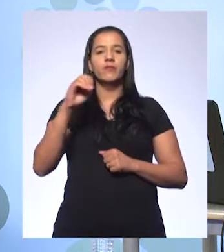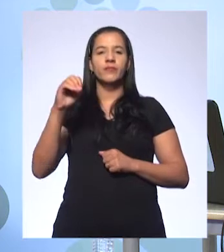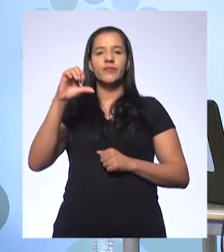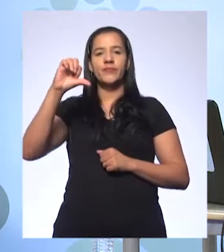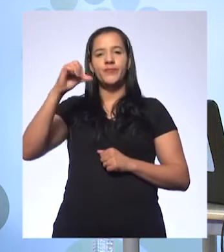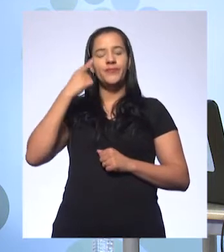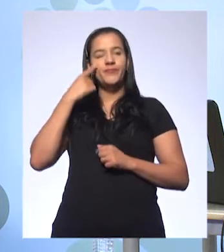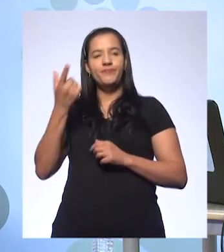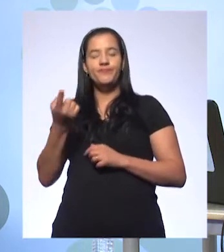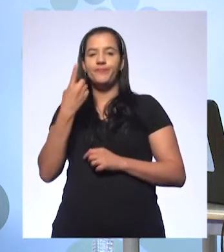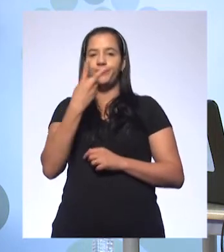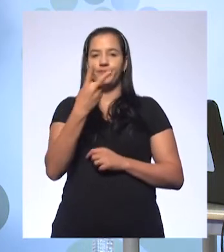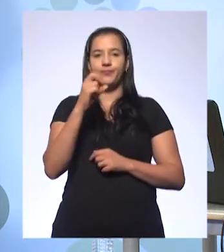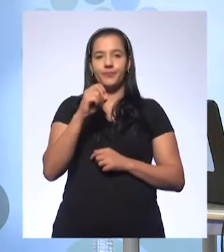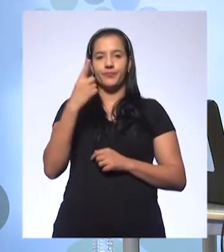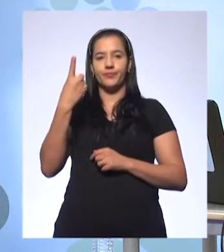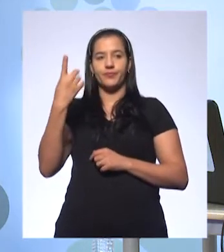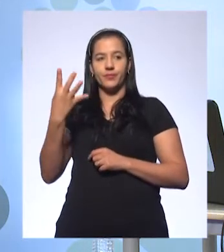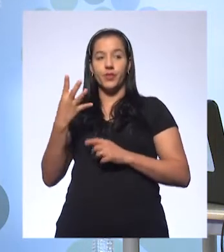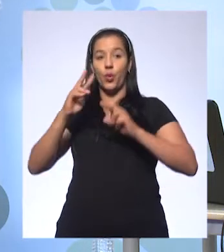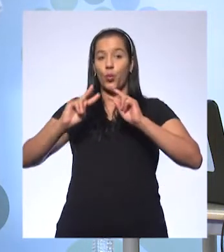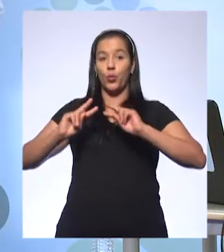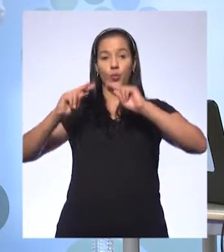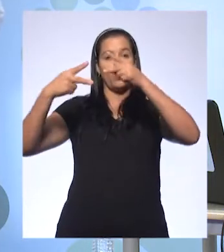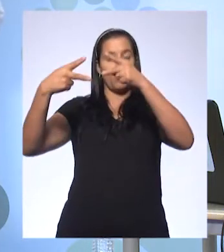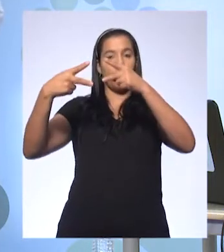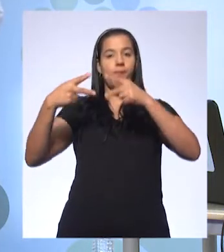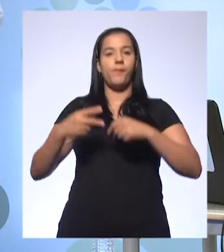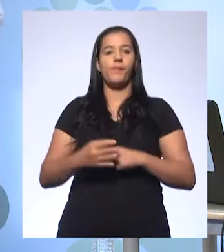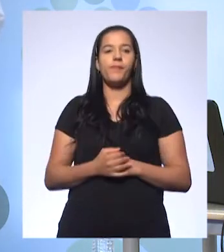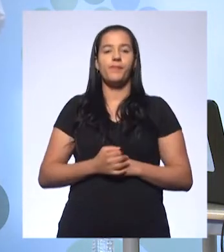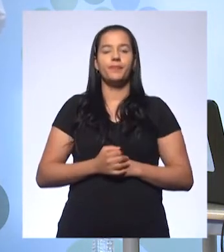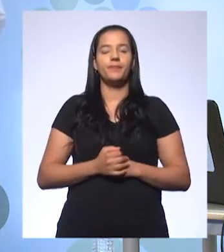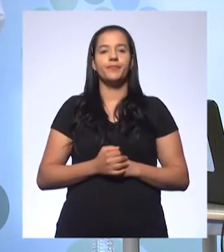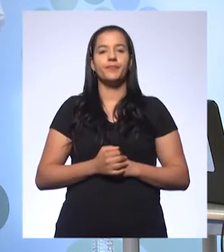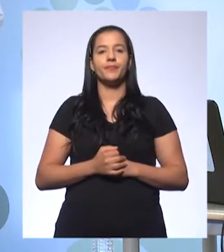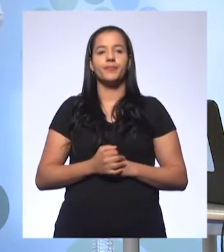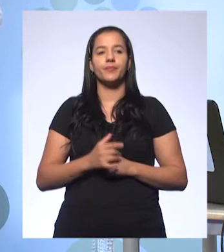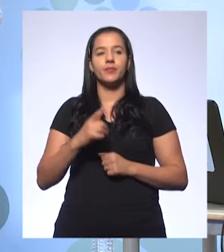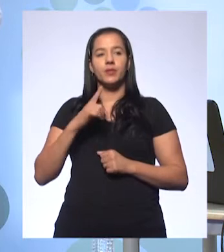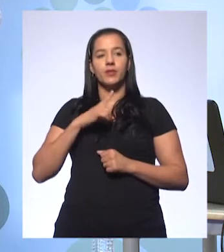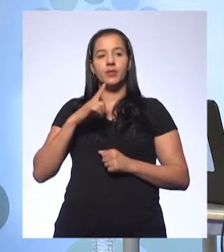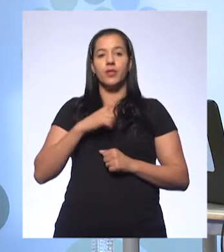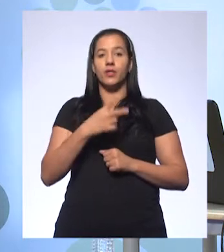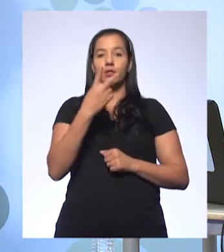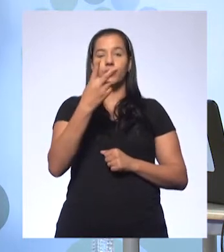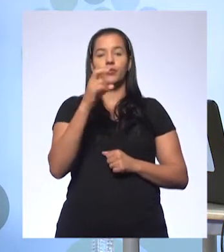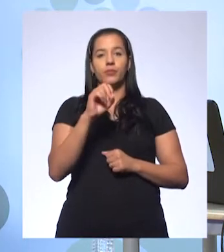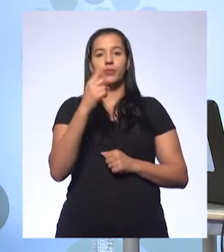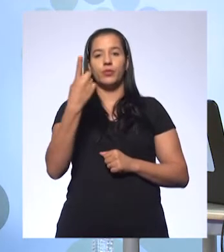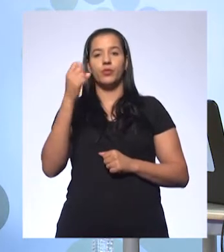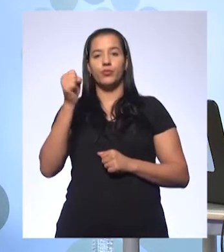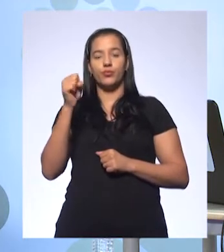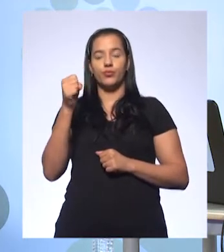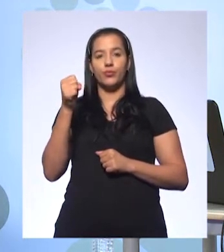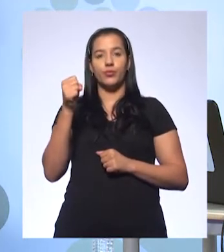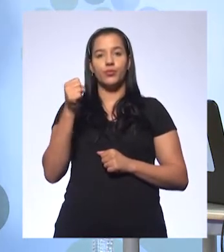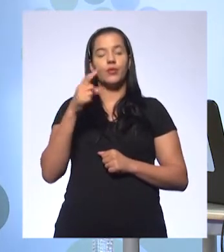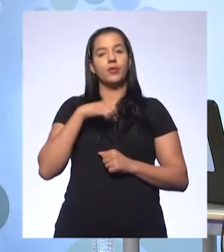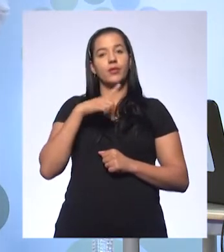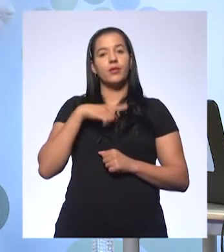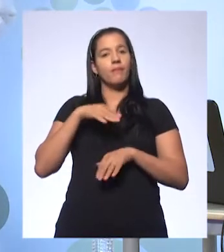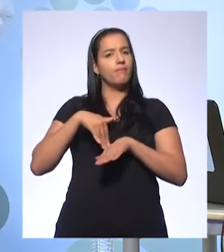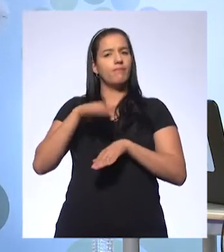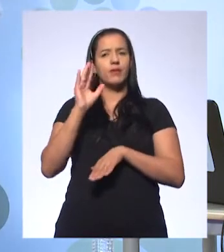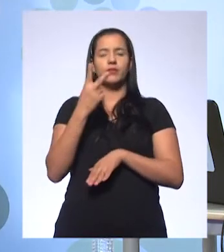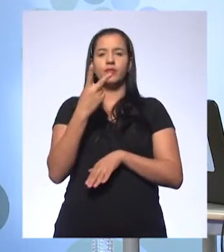2014, a gente mais que dobrou, né? E aqui, quando a gente chega em 2018, olha só, já tem 20 e tantos